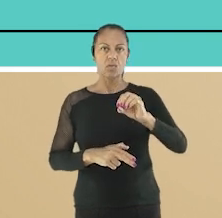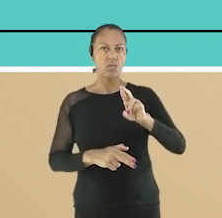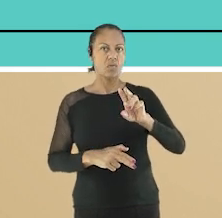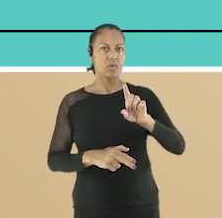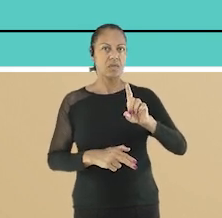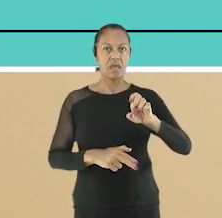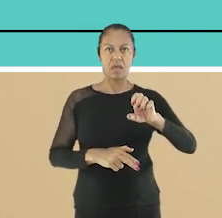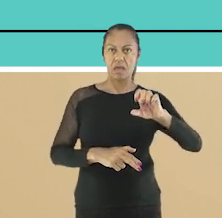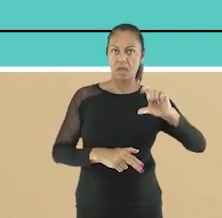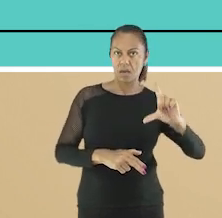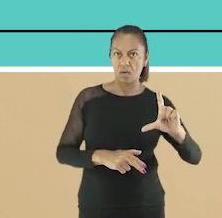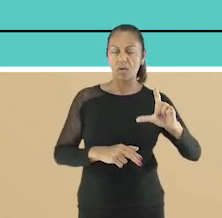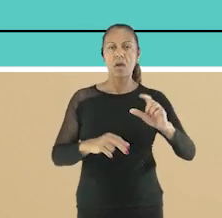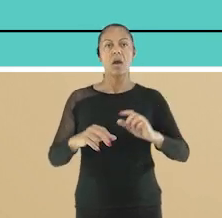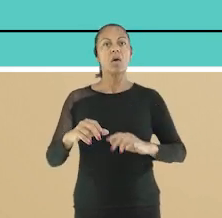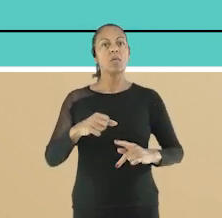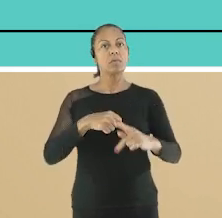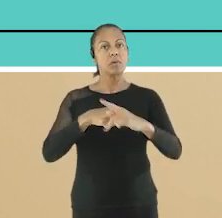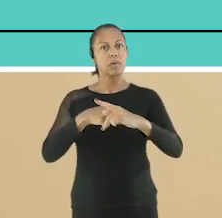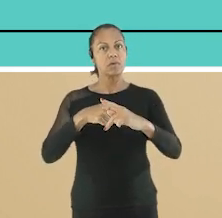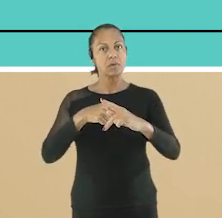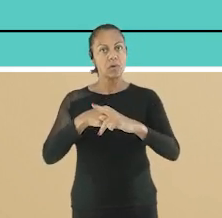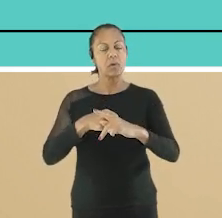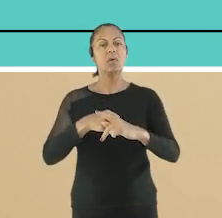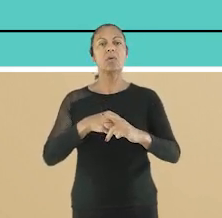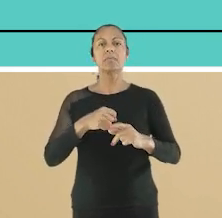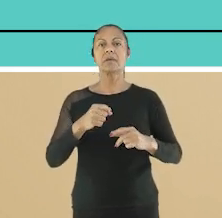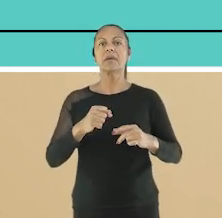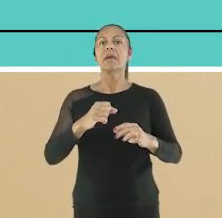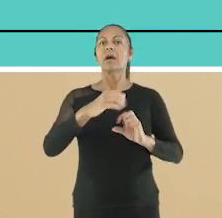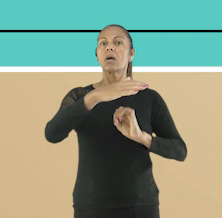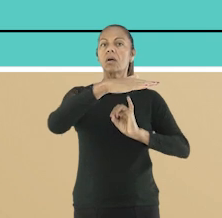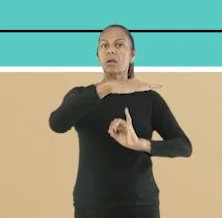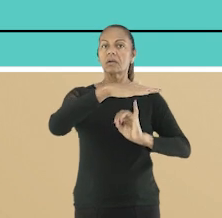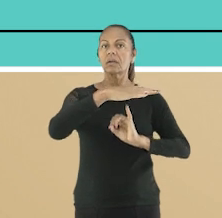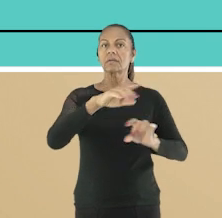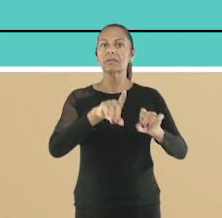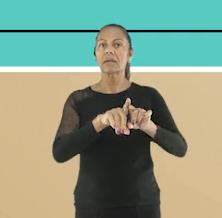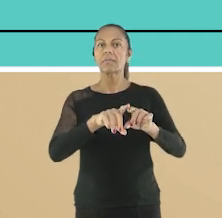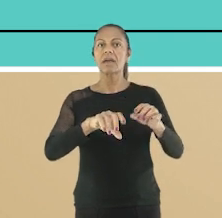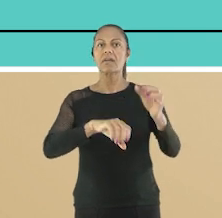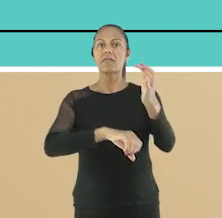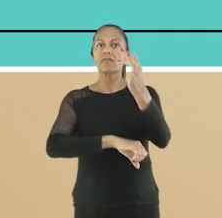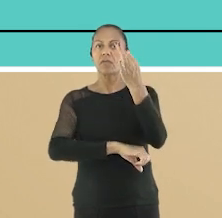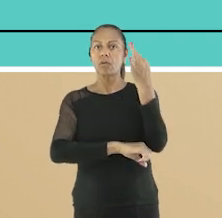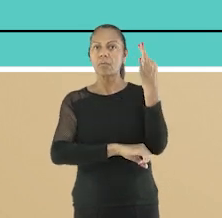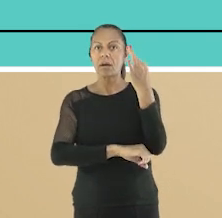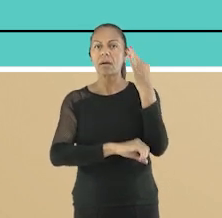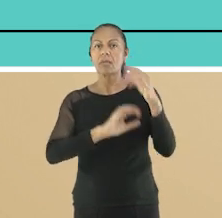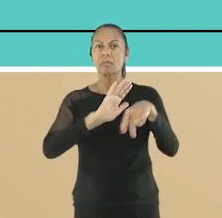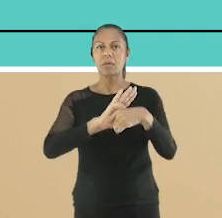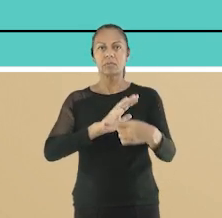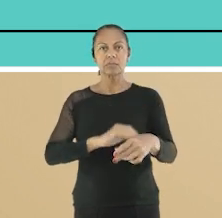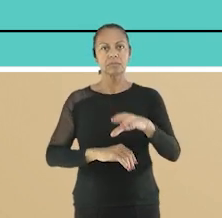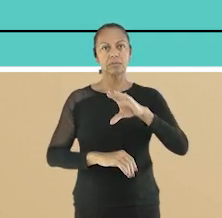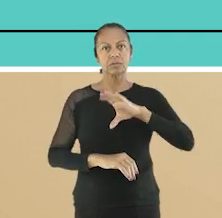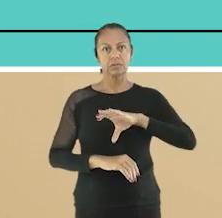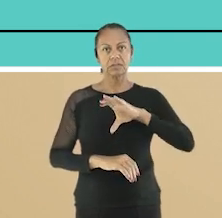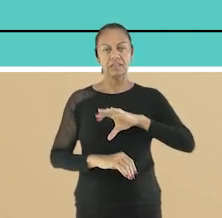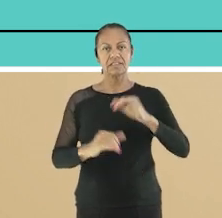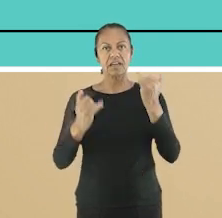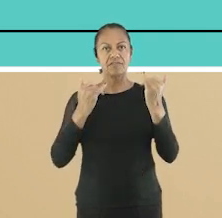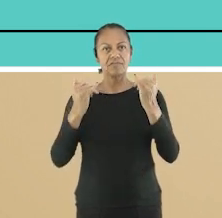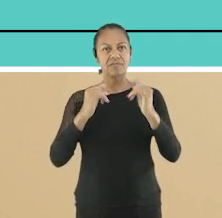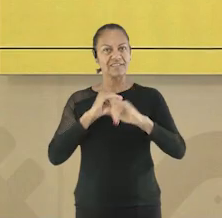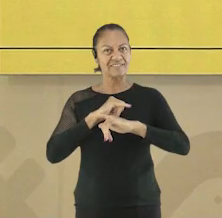diferentes colocações pronominais ocorridas no uso coloquial e no uso formal da língua portuguesa. Informações dadas, vamos começar a